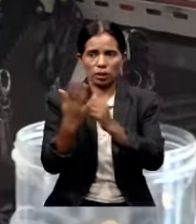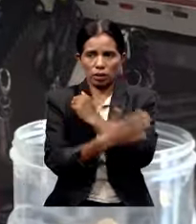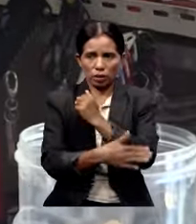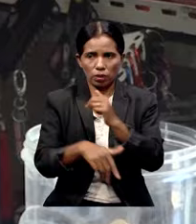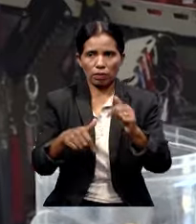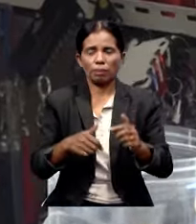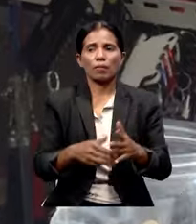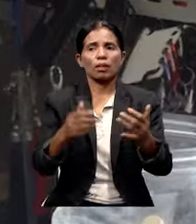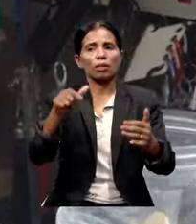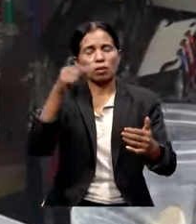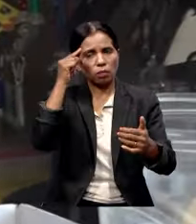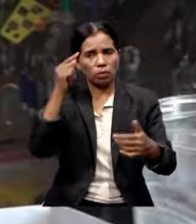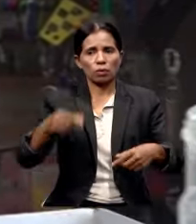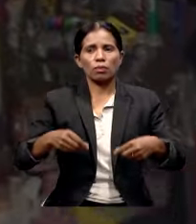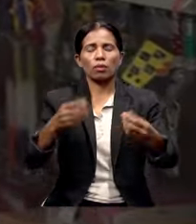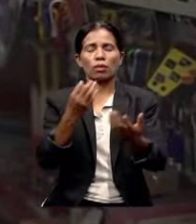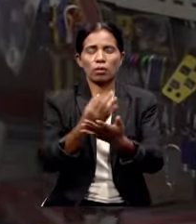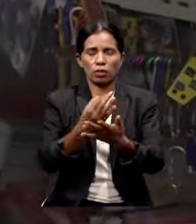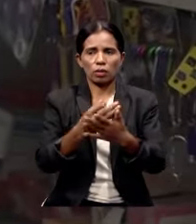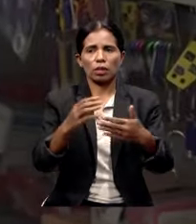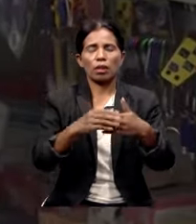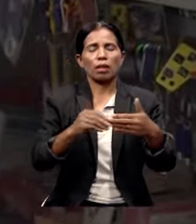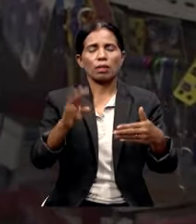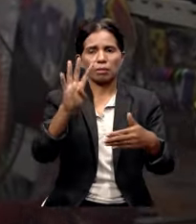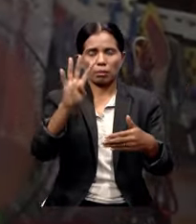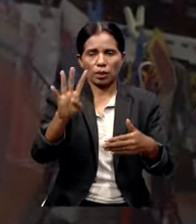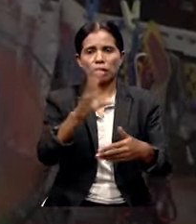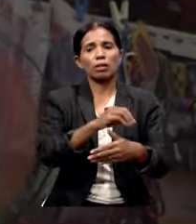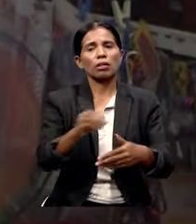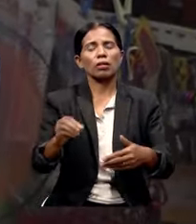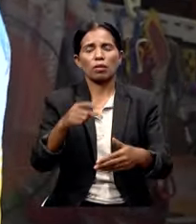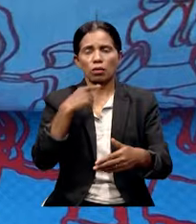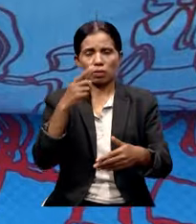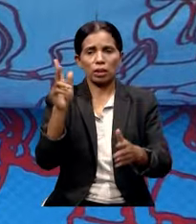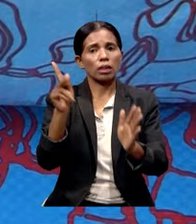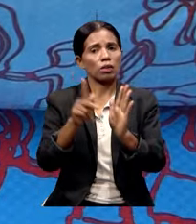Me pede dar um governo fos subsídio dólar hat cada chaca fos quilograma ronulo,